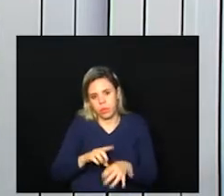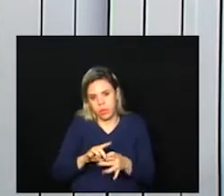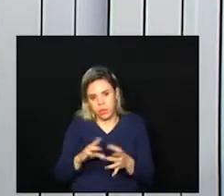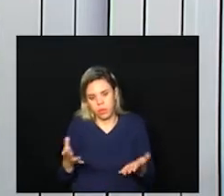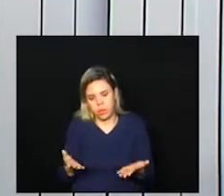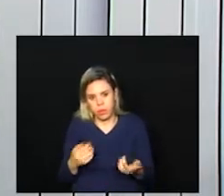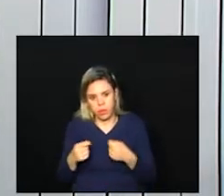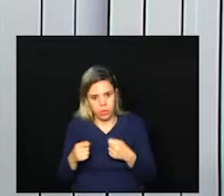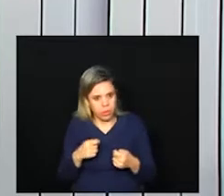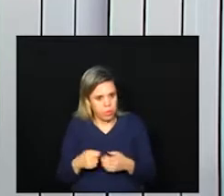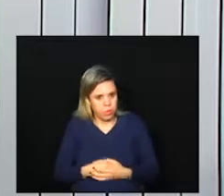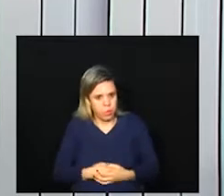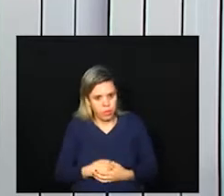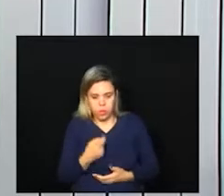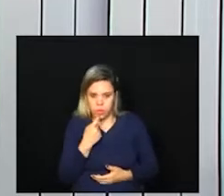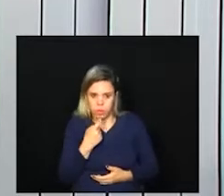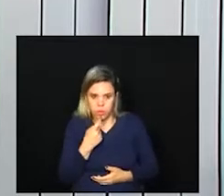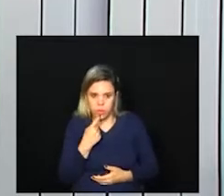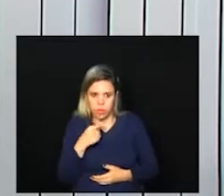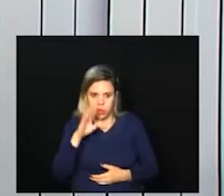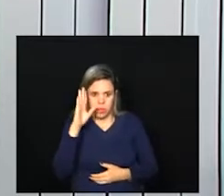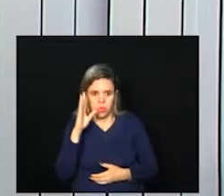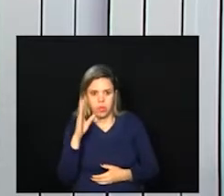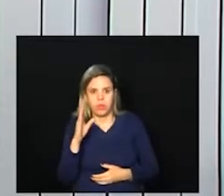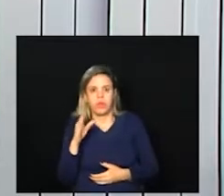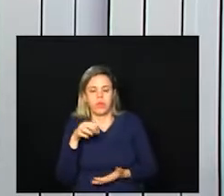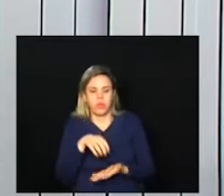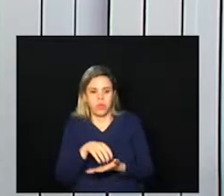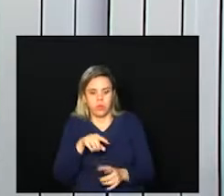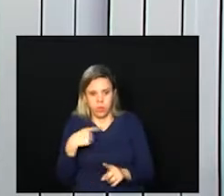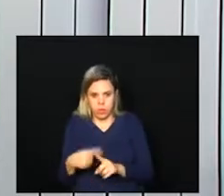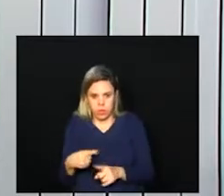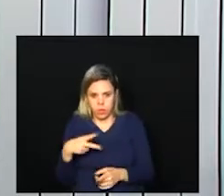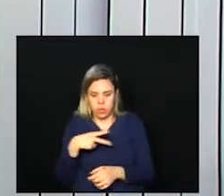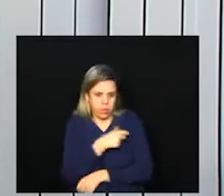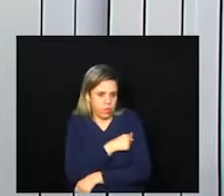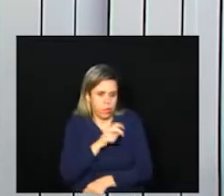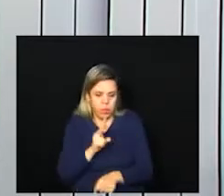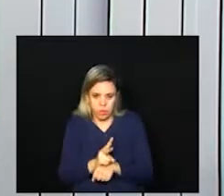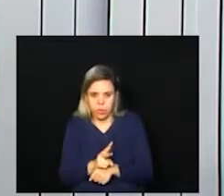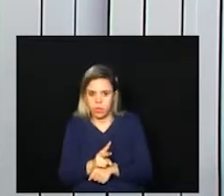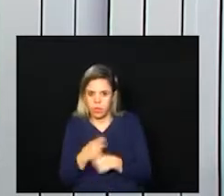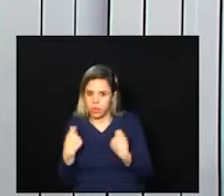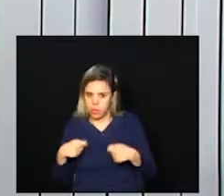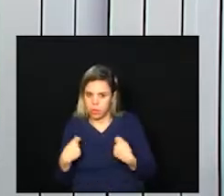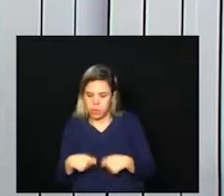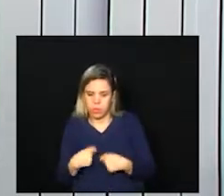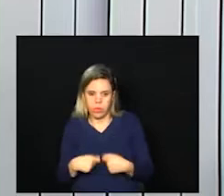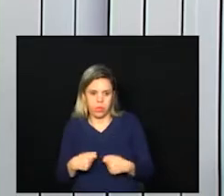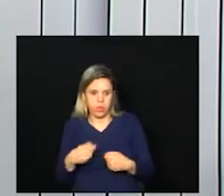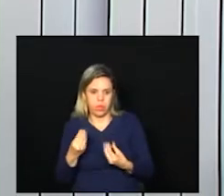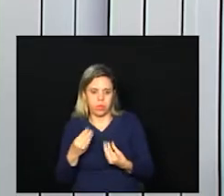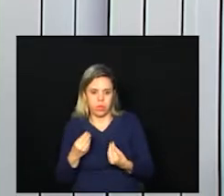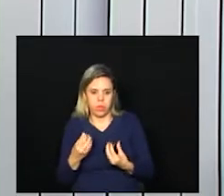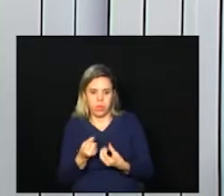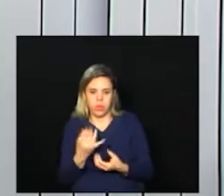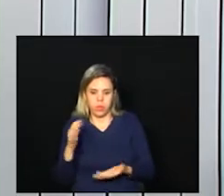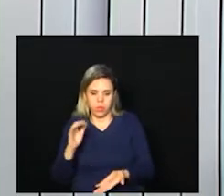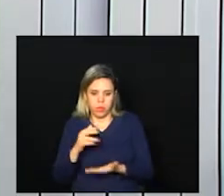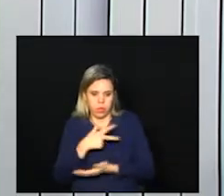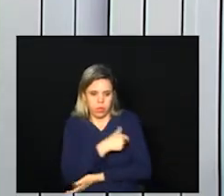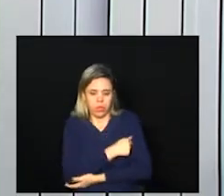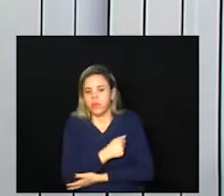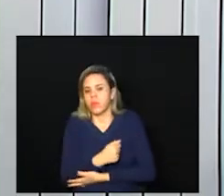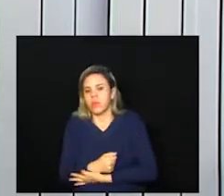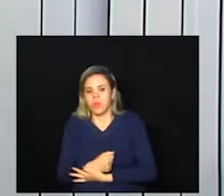disponibilidade do tempo. Campinas com mais um centro de imunização. Precisamos, né, de muitas doses, então,